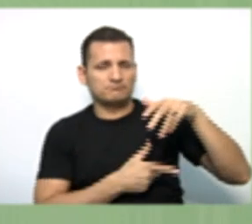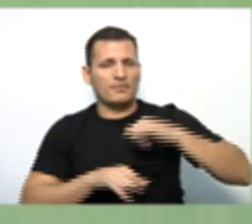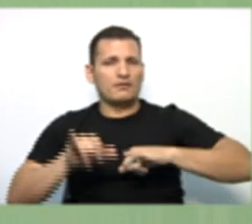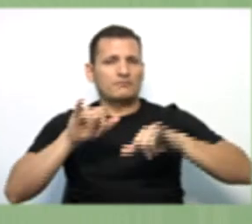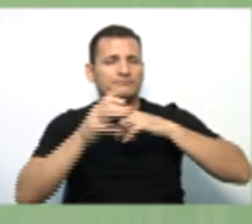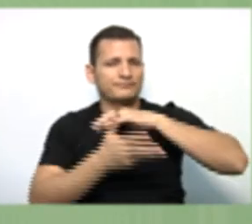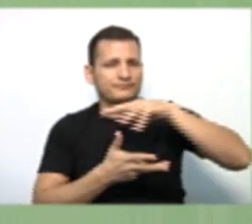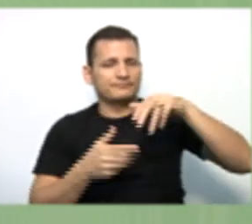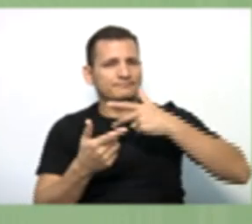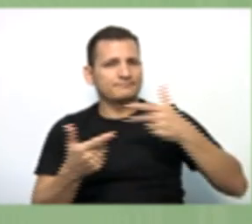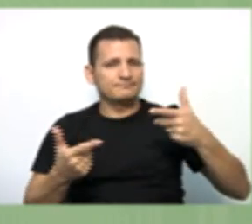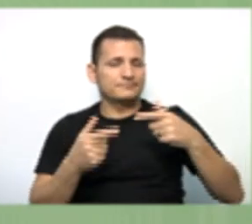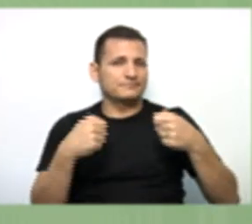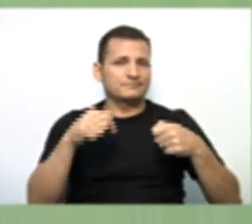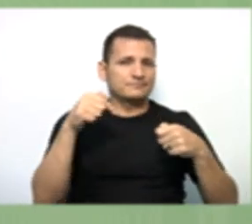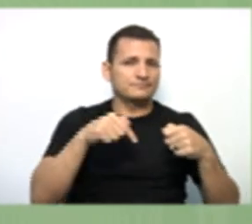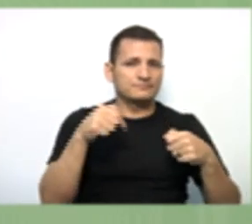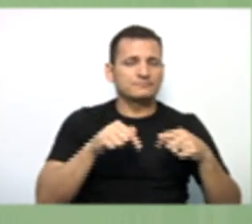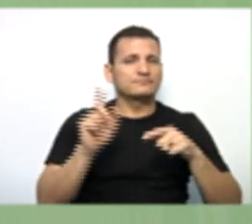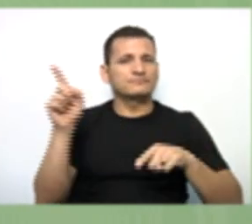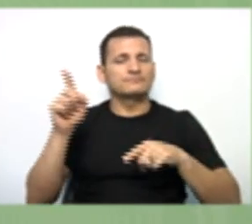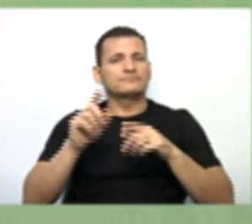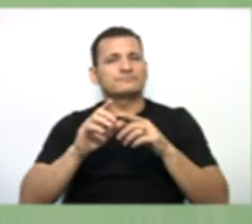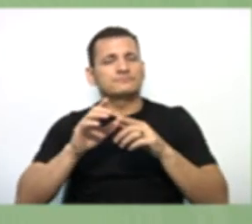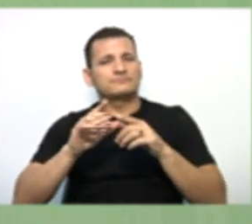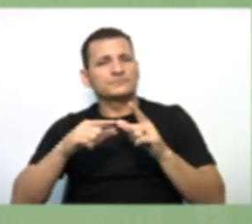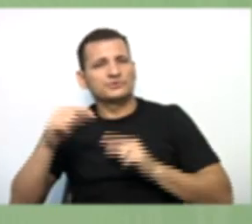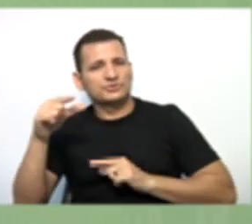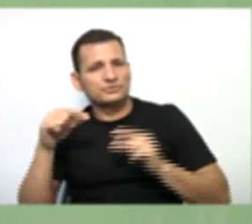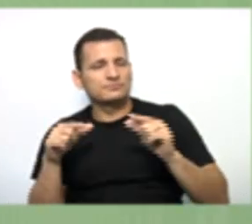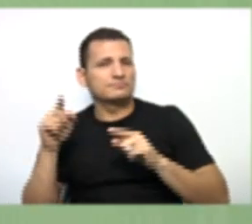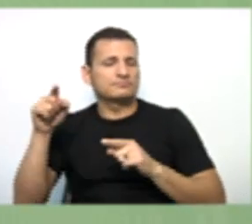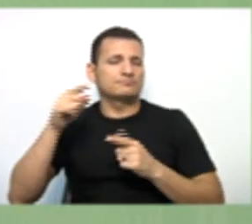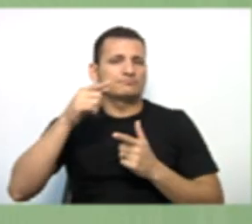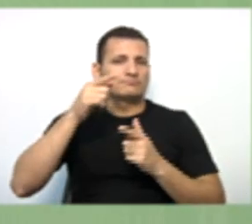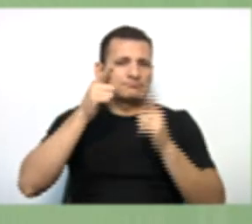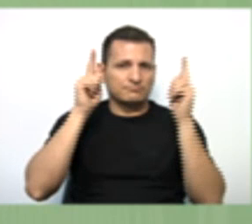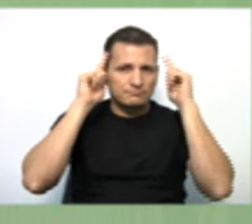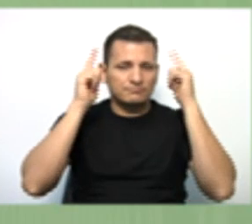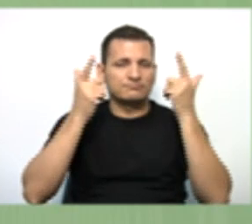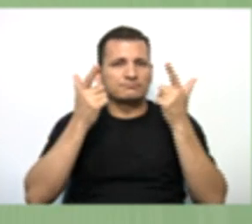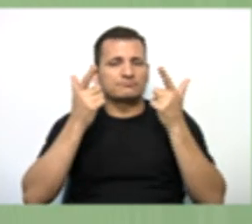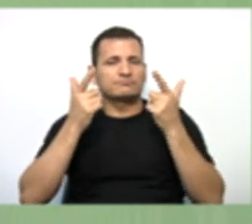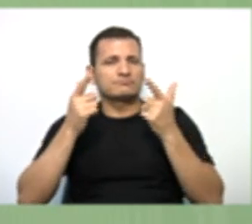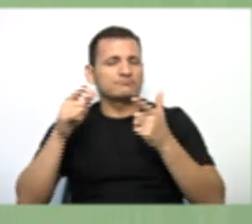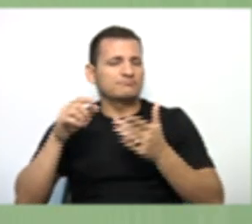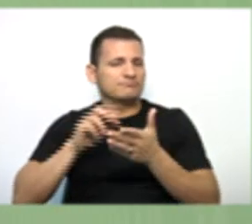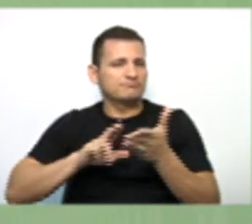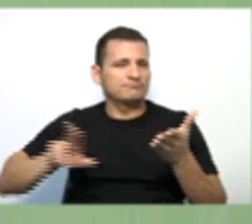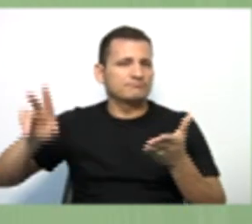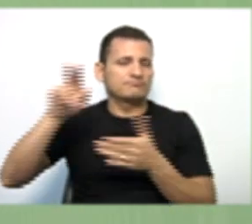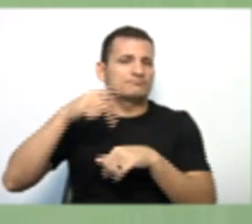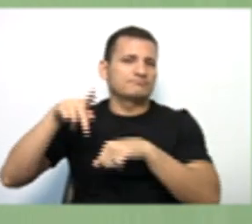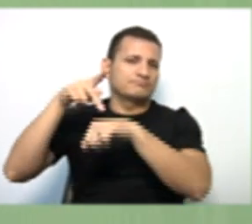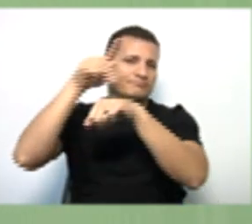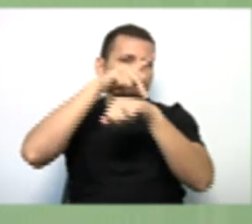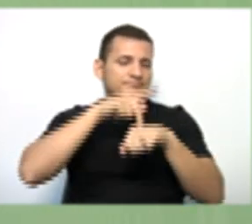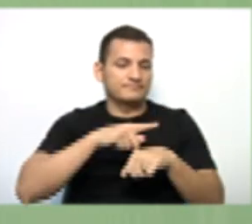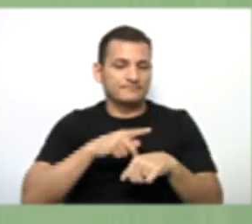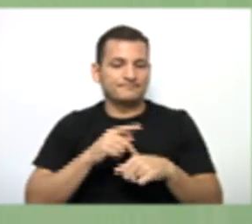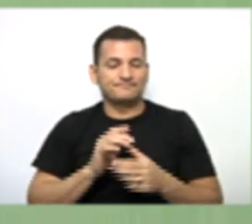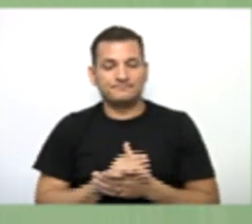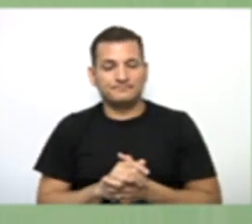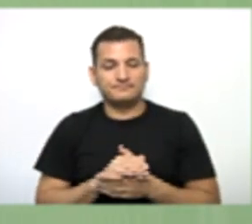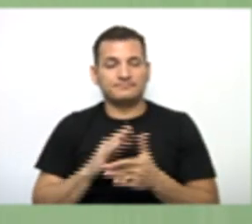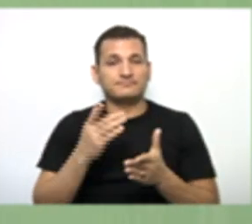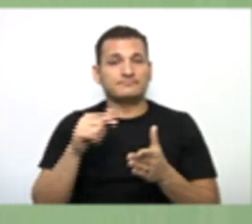tem que rodar na China, tem que rodar na Grécia, tem que rodar na Rússia, tem que rodar no Líbano, né? Na Arábia Saudita. Então você